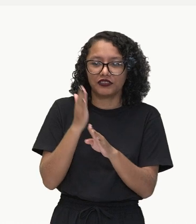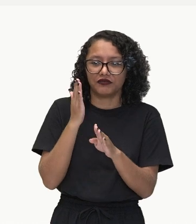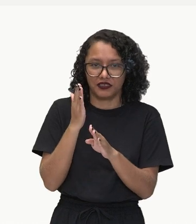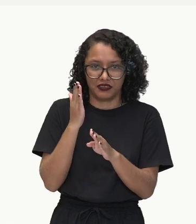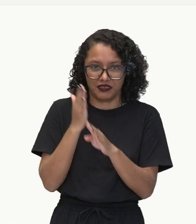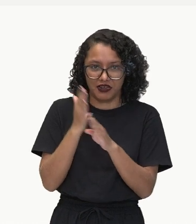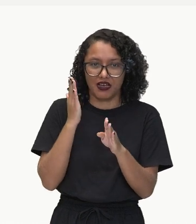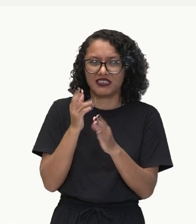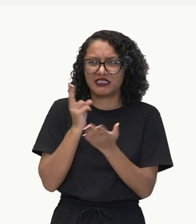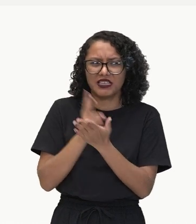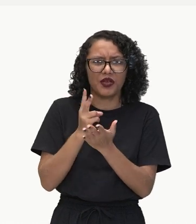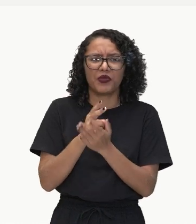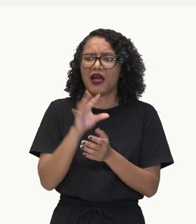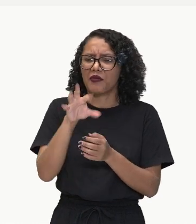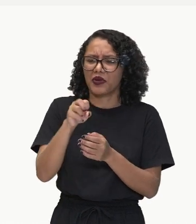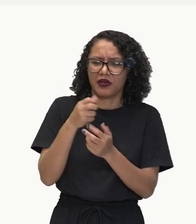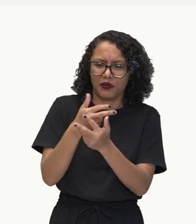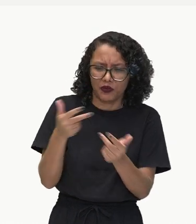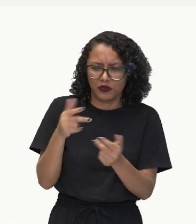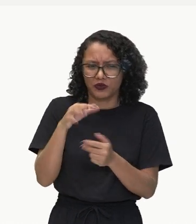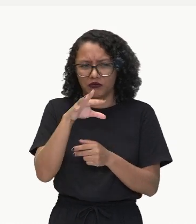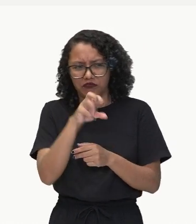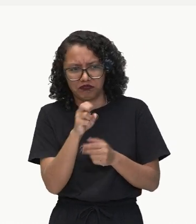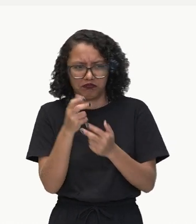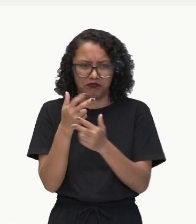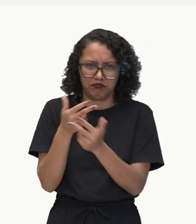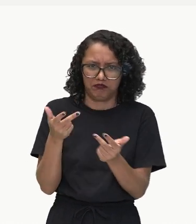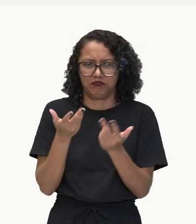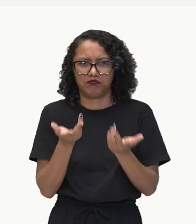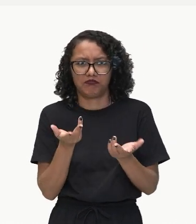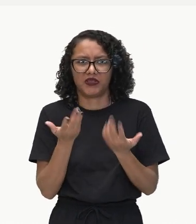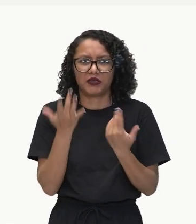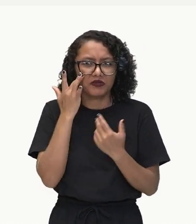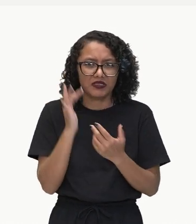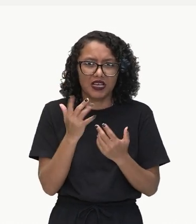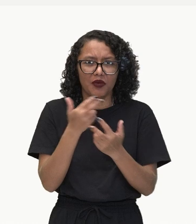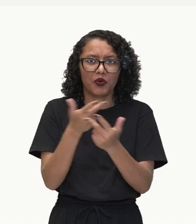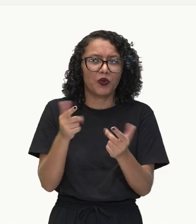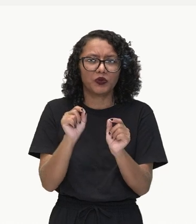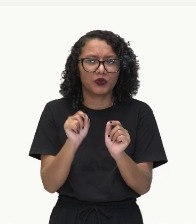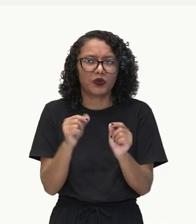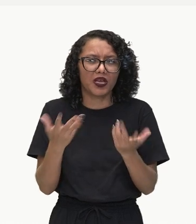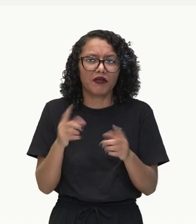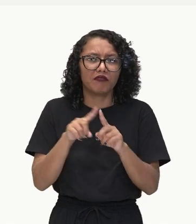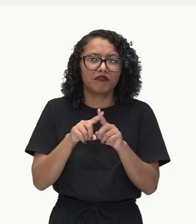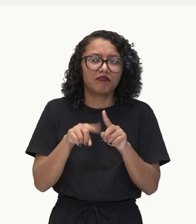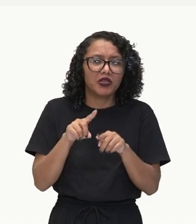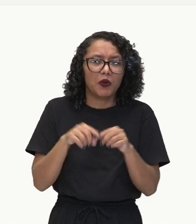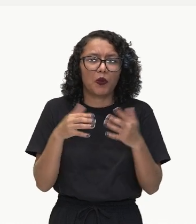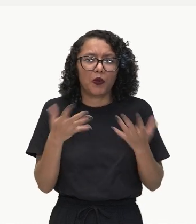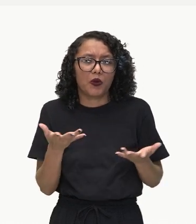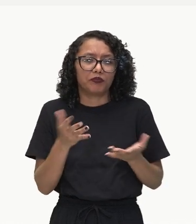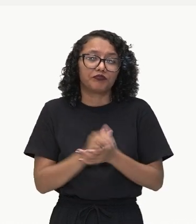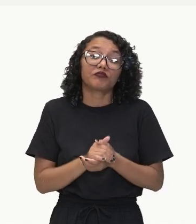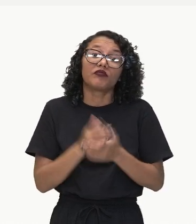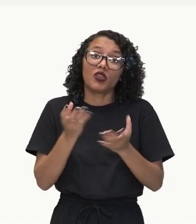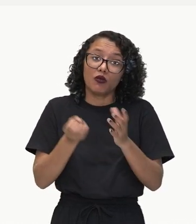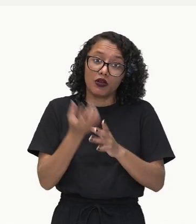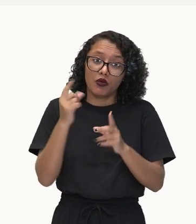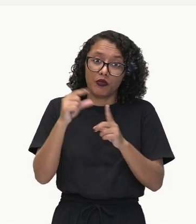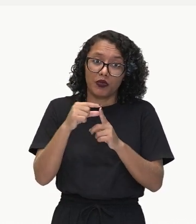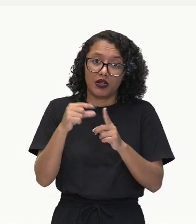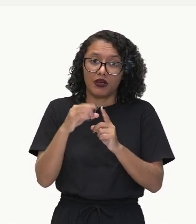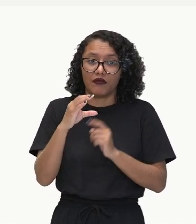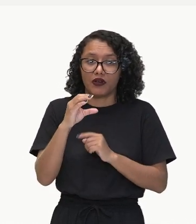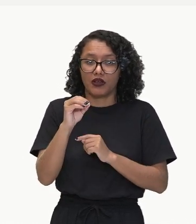coisa, eu vou pegar a coisa, e aí você não sabe. Nesse caso aí, ele criou a palavra coisal, no que o homem se